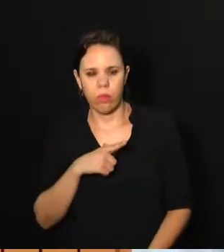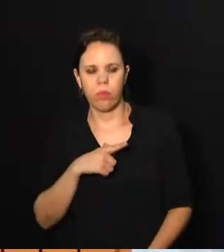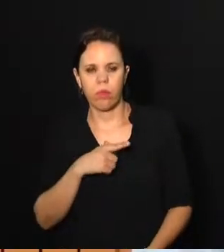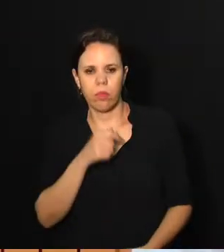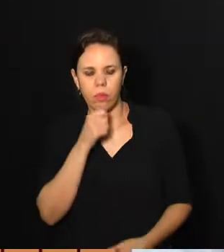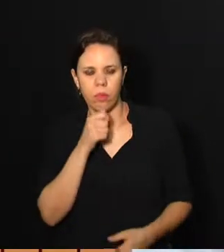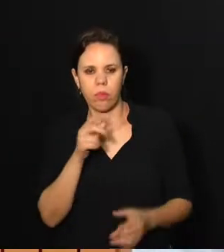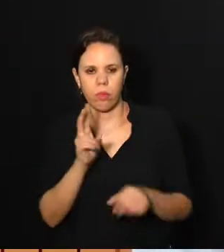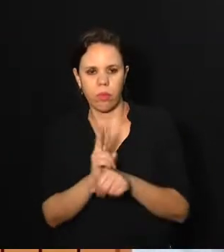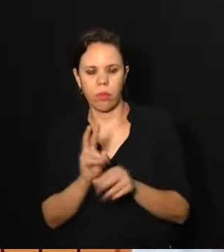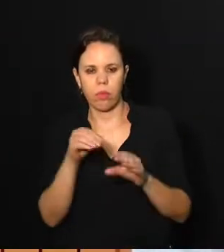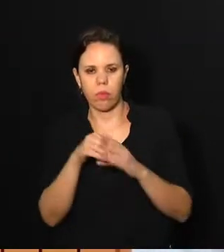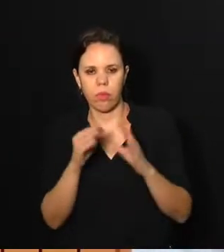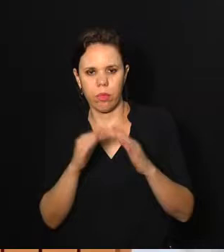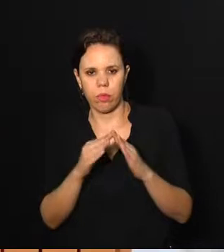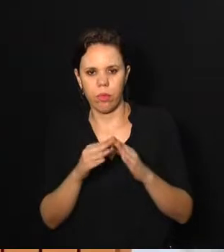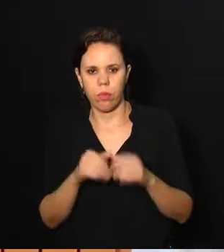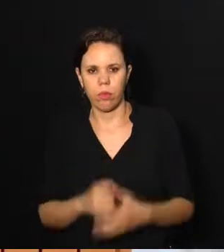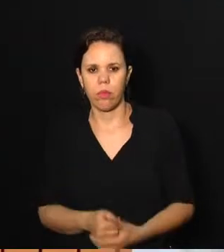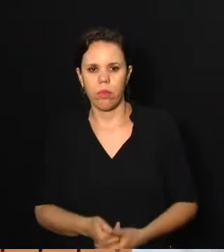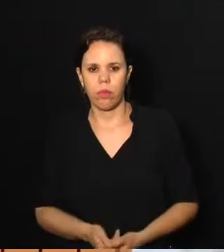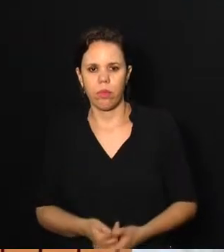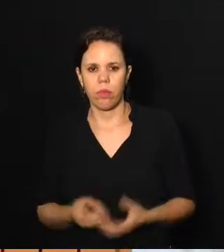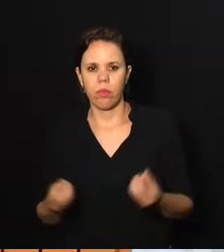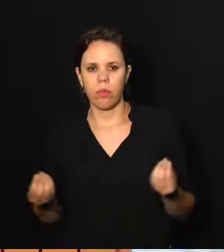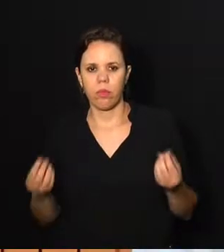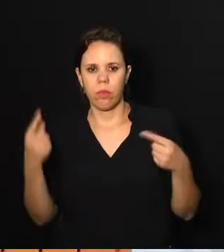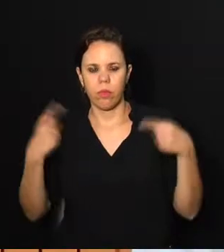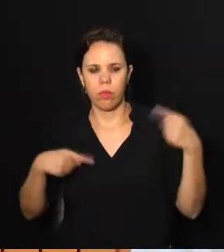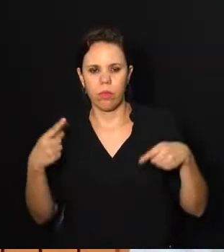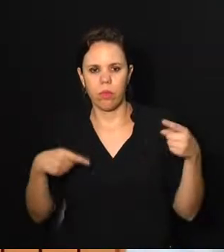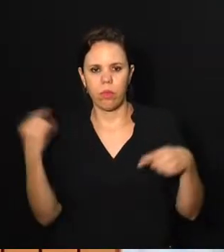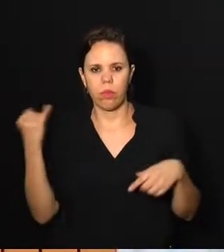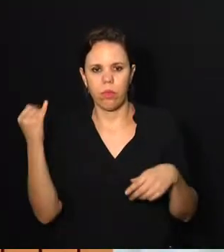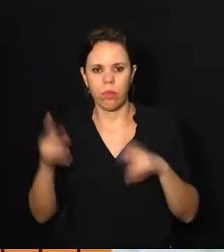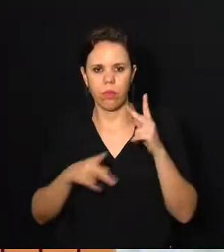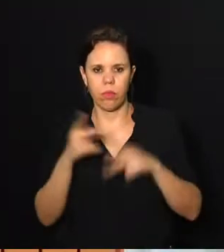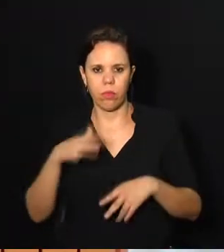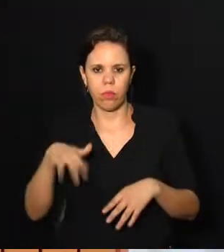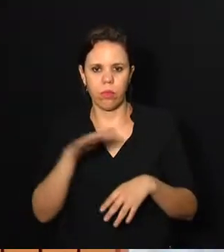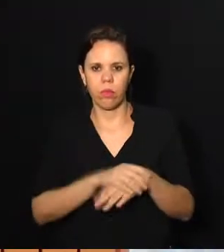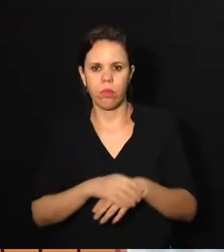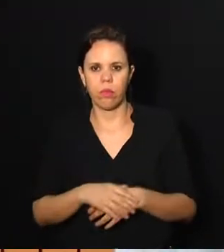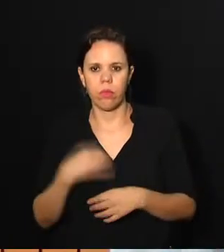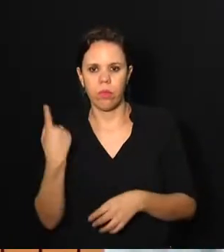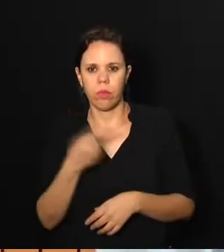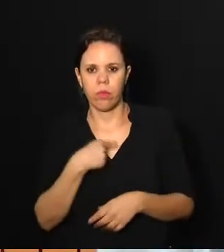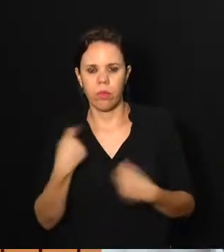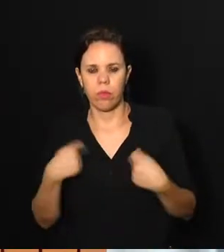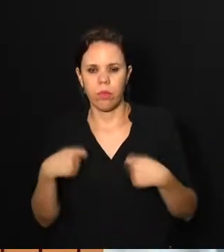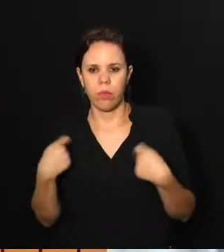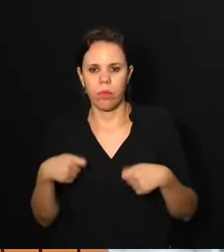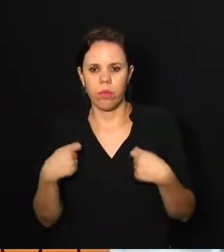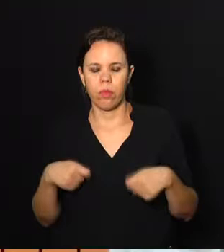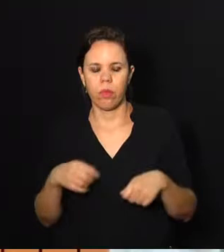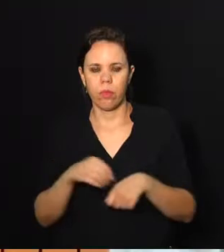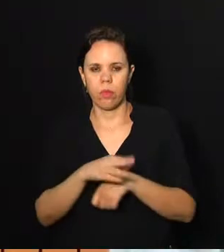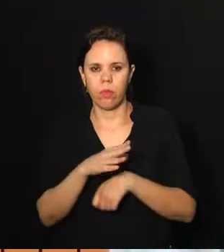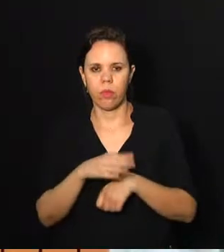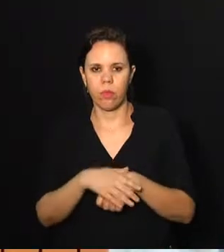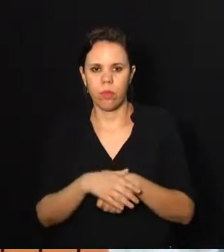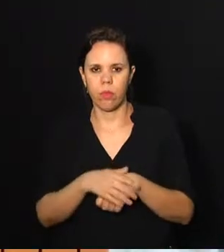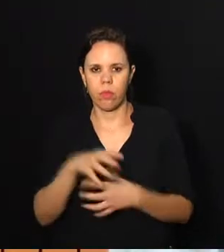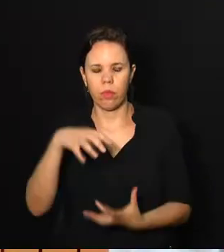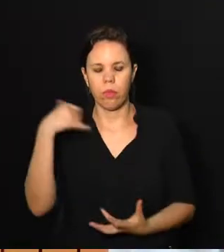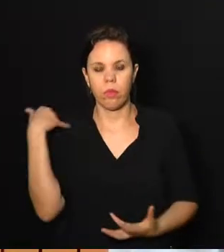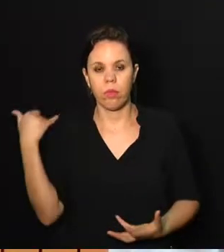casa, e a gente vai, então, trazer esse debate, que é importante para a sociedade, porque nós precisamos colocar, né, o